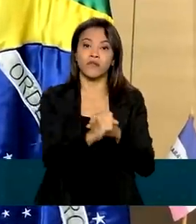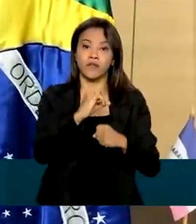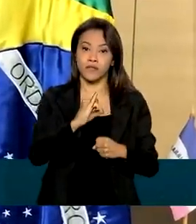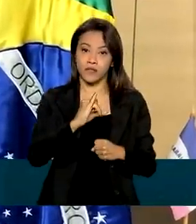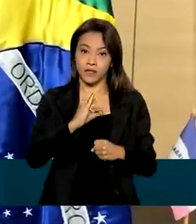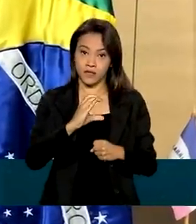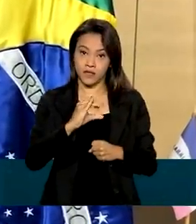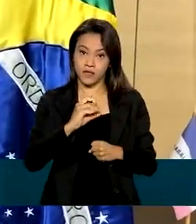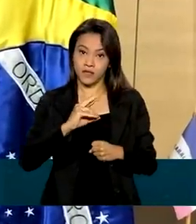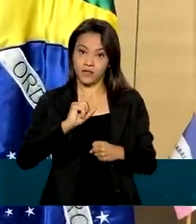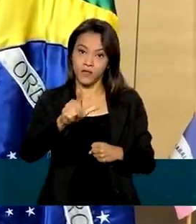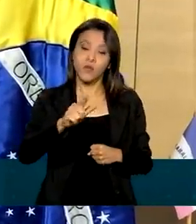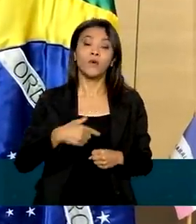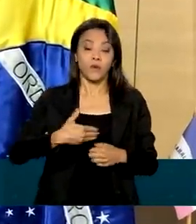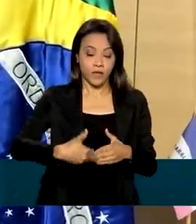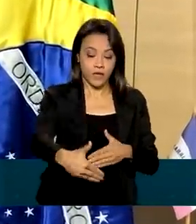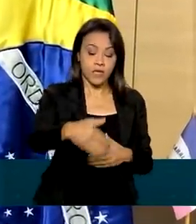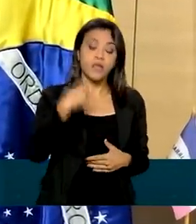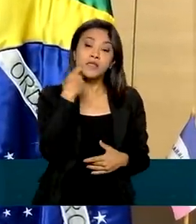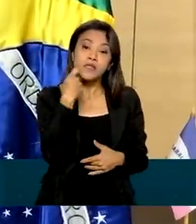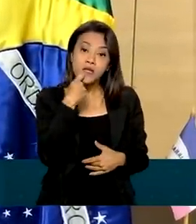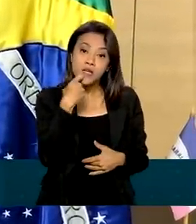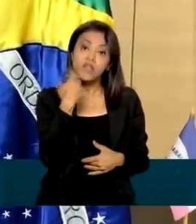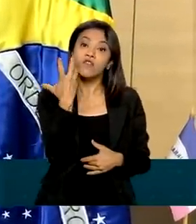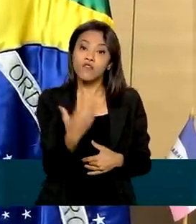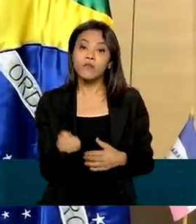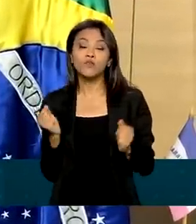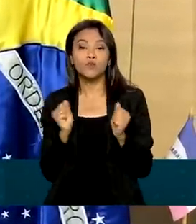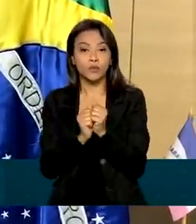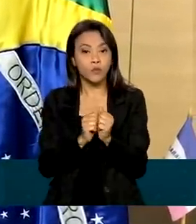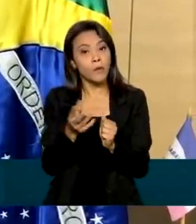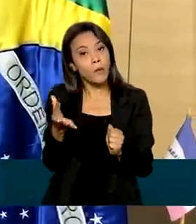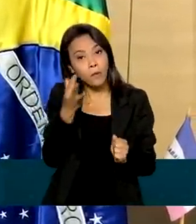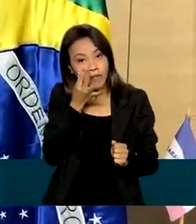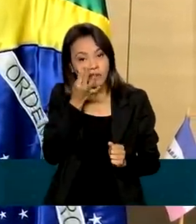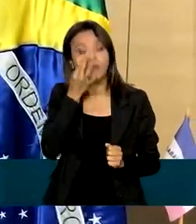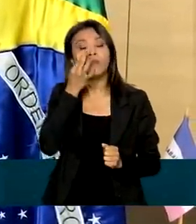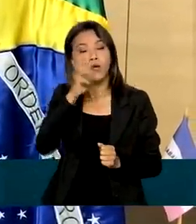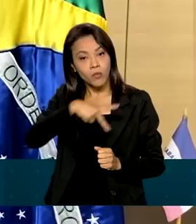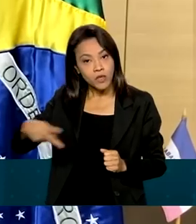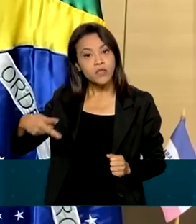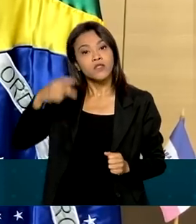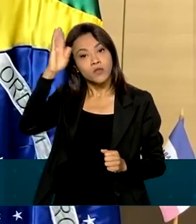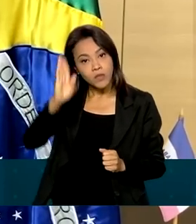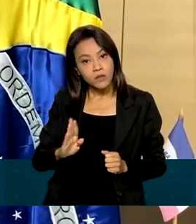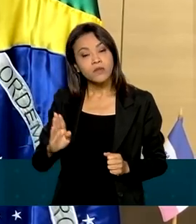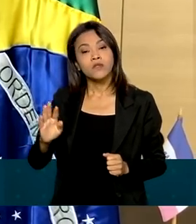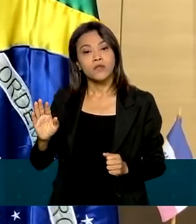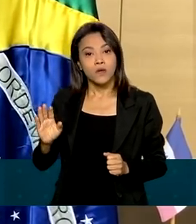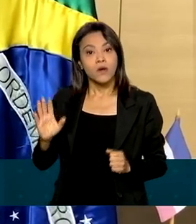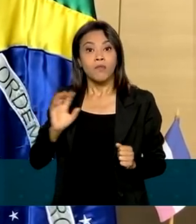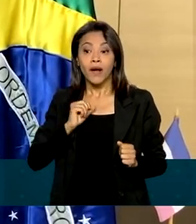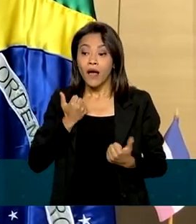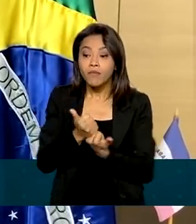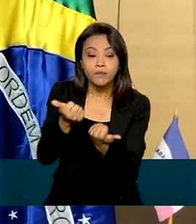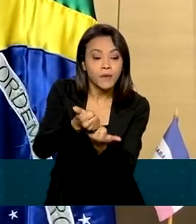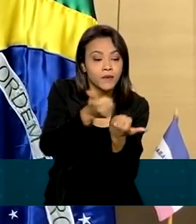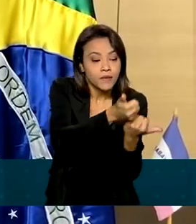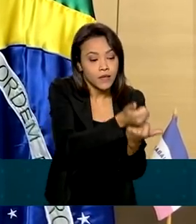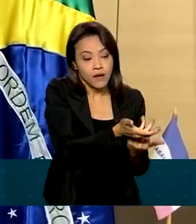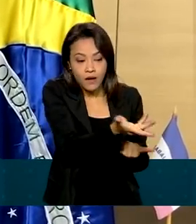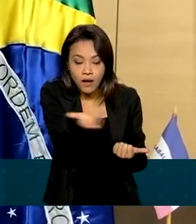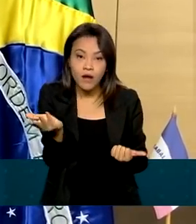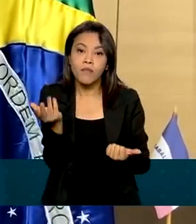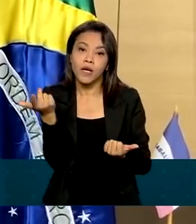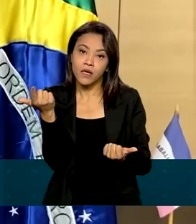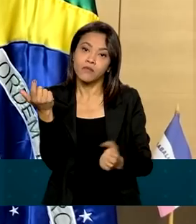sexta-feira, nós estaremos pessoalmente com o presidente da república para que todo o apoio seja dado, para que haja a